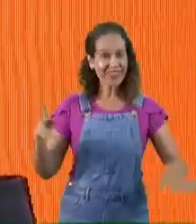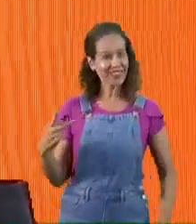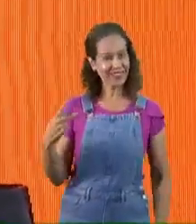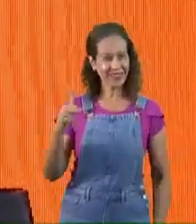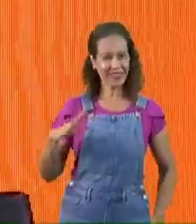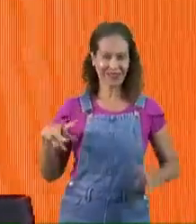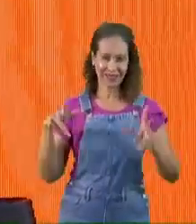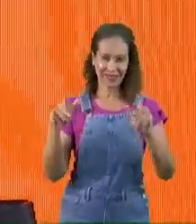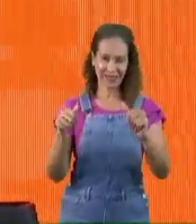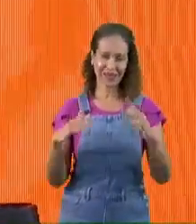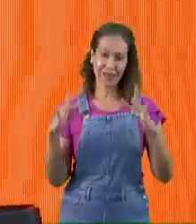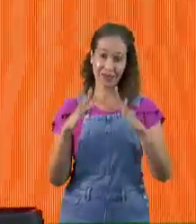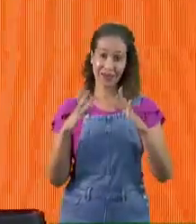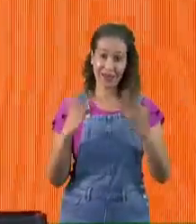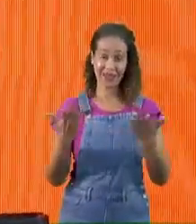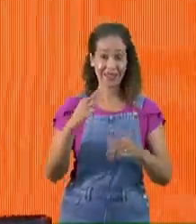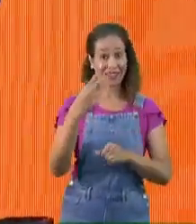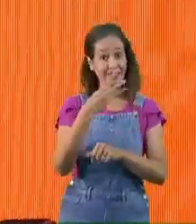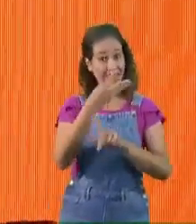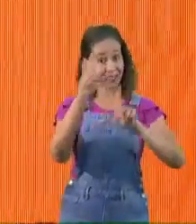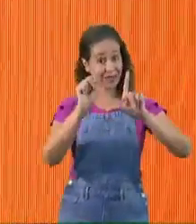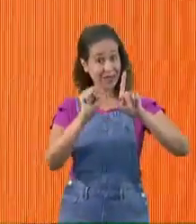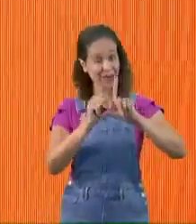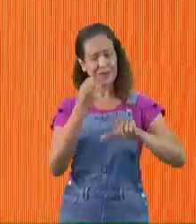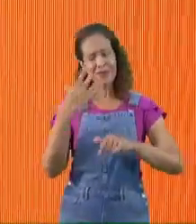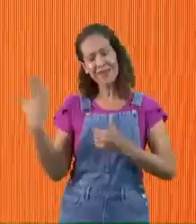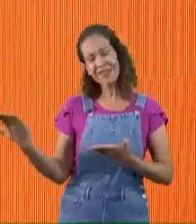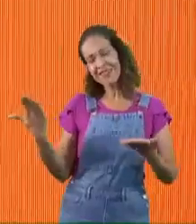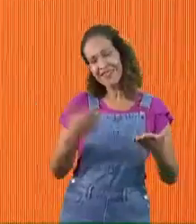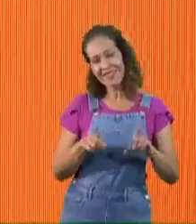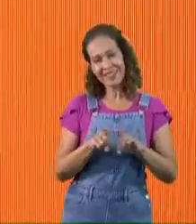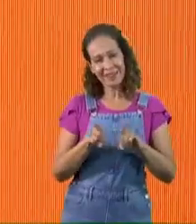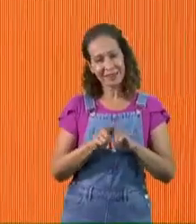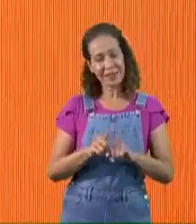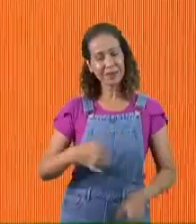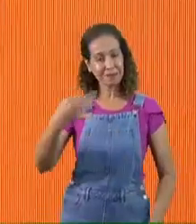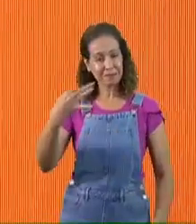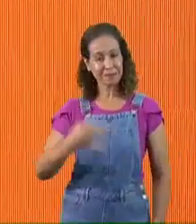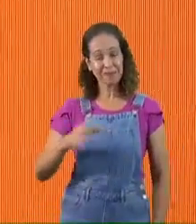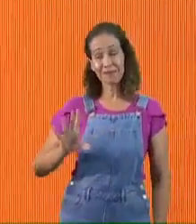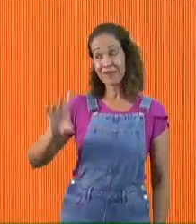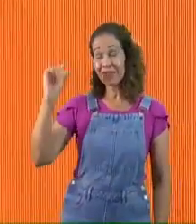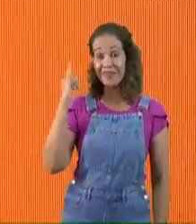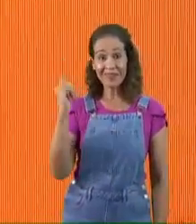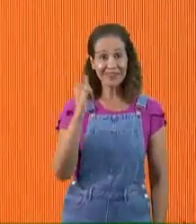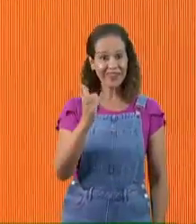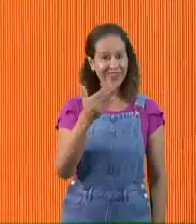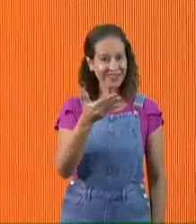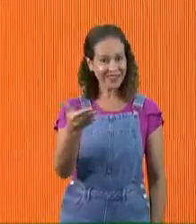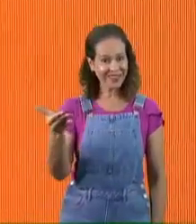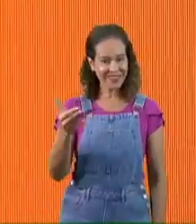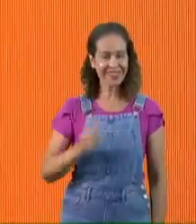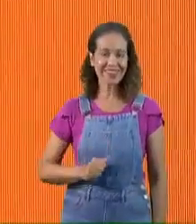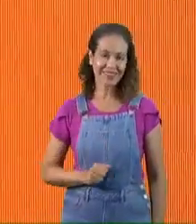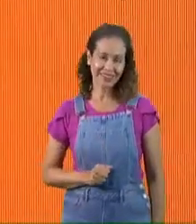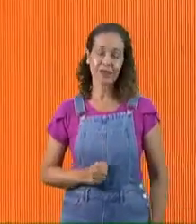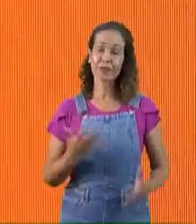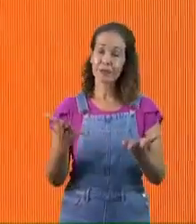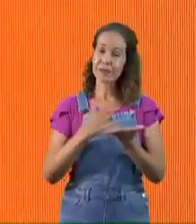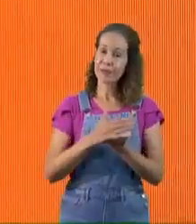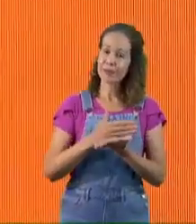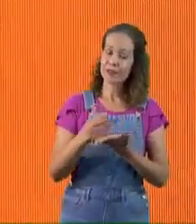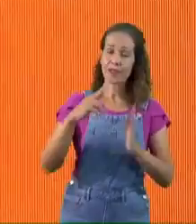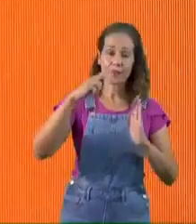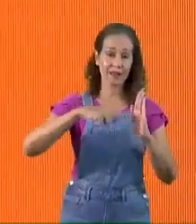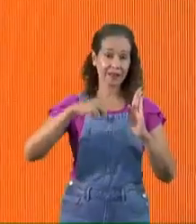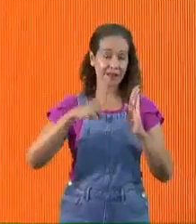contatos. E você que está aí pela Rede Super, sejam muito bem-vindos. Tenho certeza que Deus vai falar grandemente ao seu coração. E eu quero começar lendo